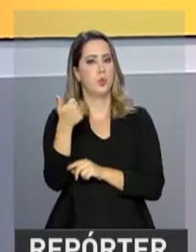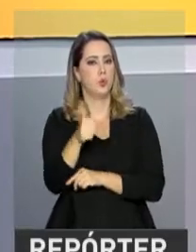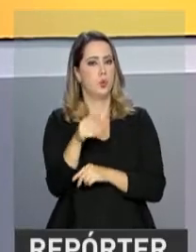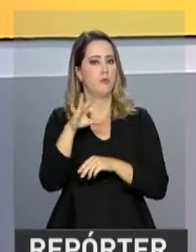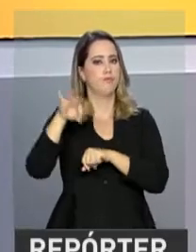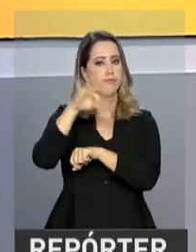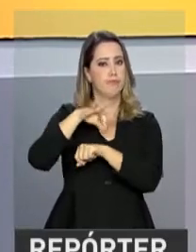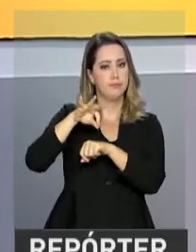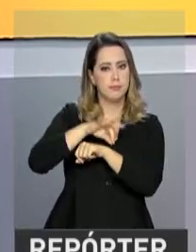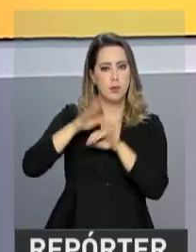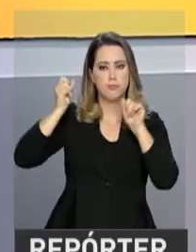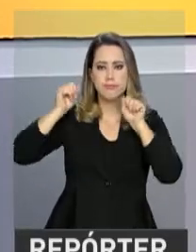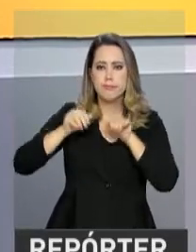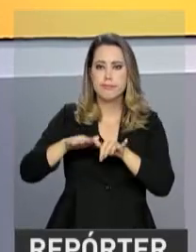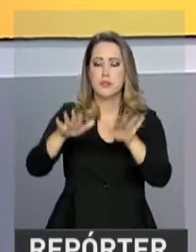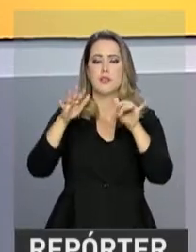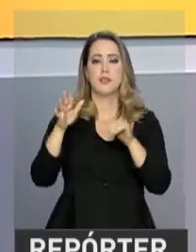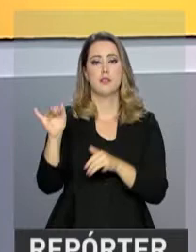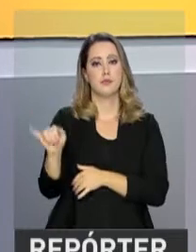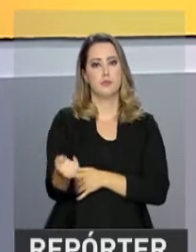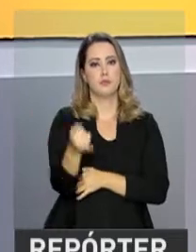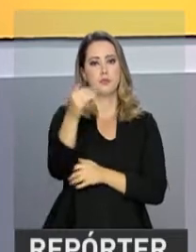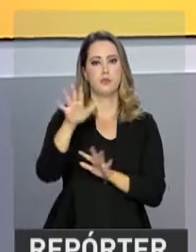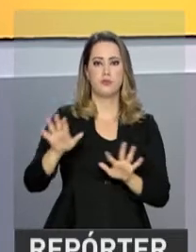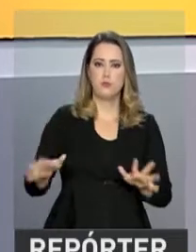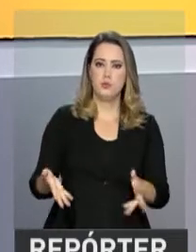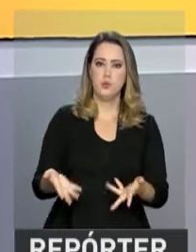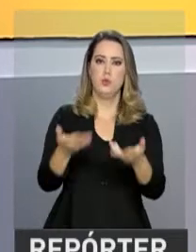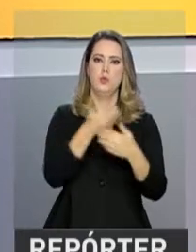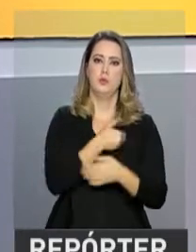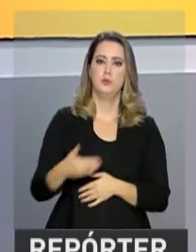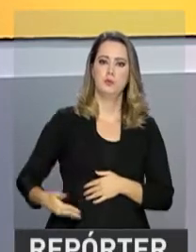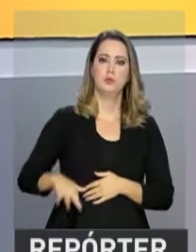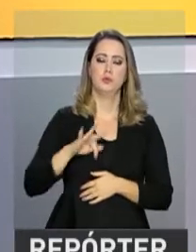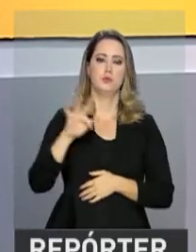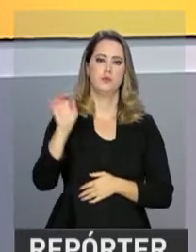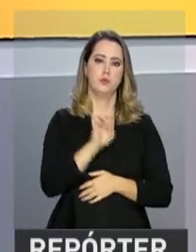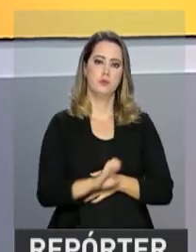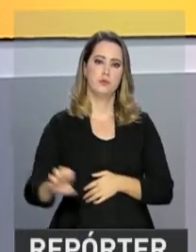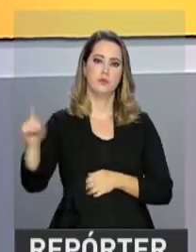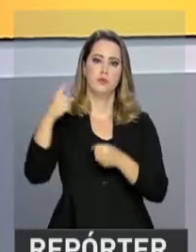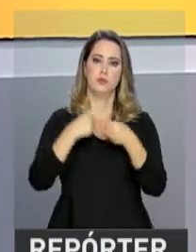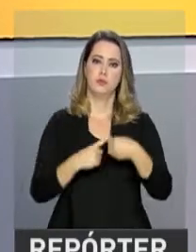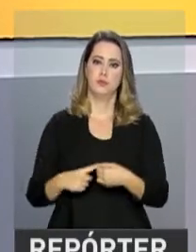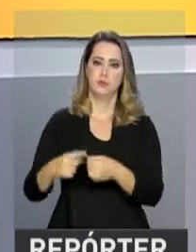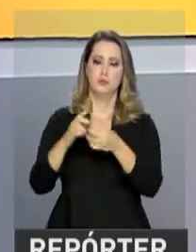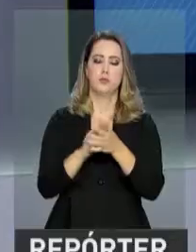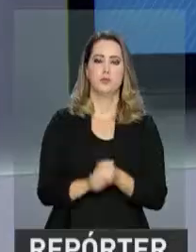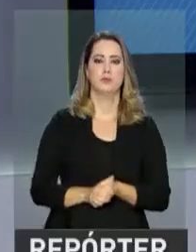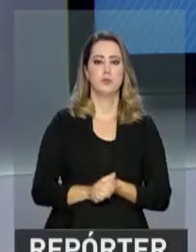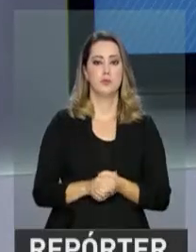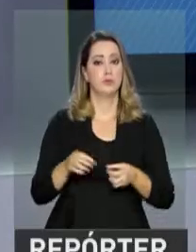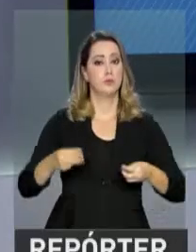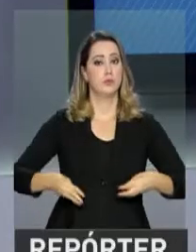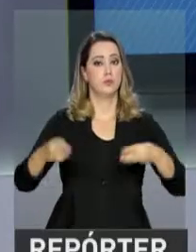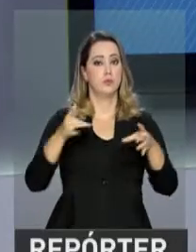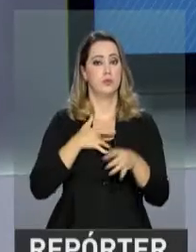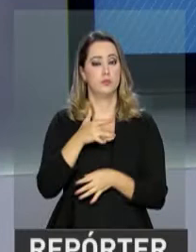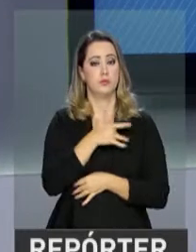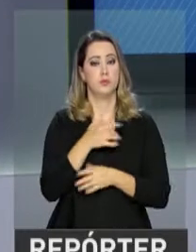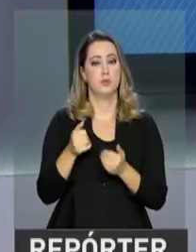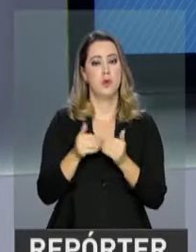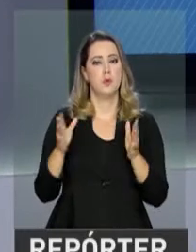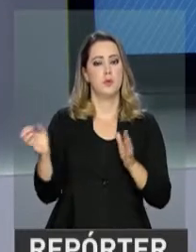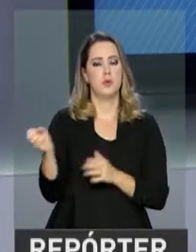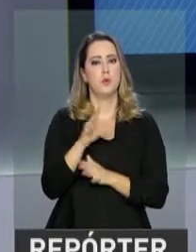vão se estender até janeiro com mobilização dos governos federal estaduais e municipais o ministério da saúde